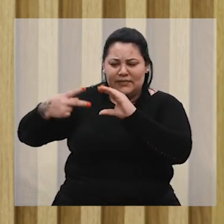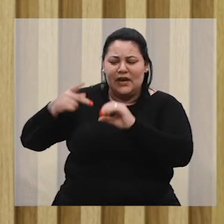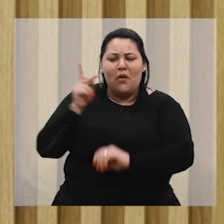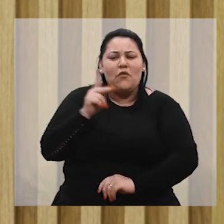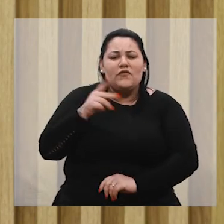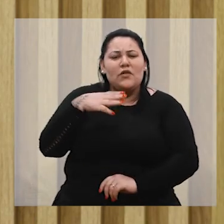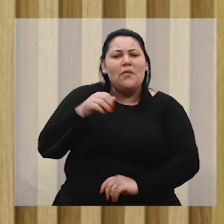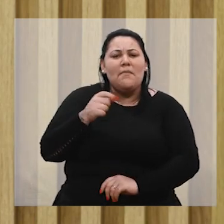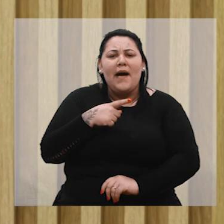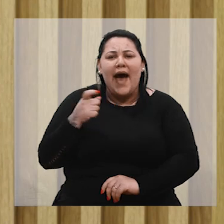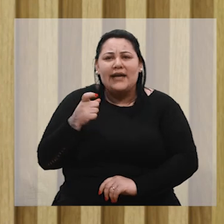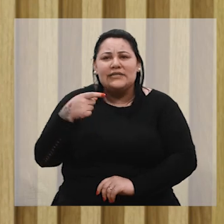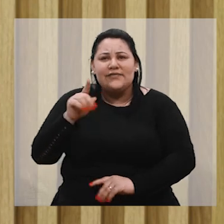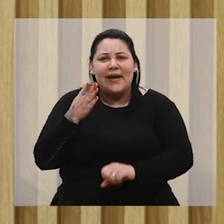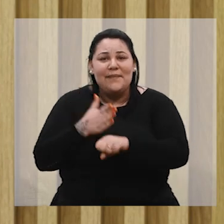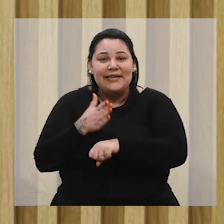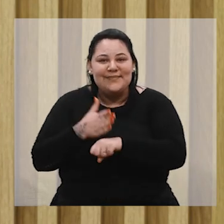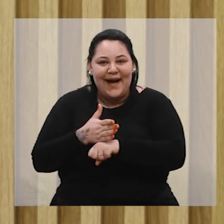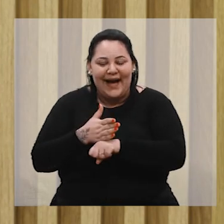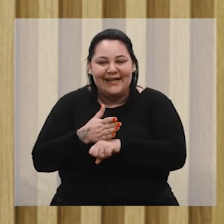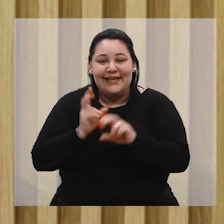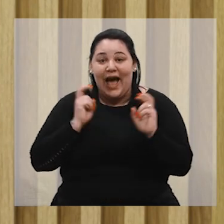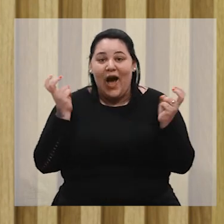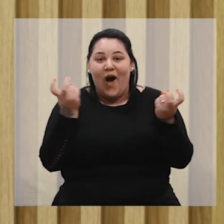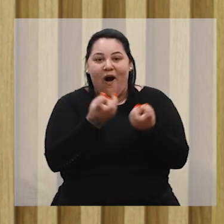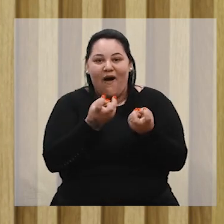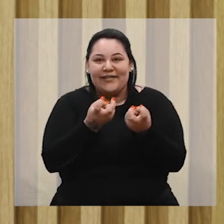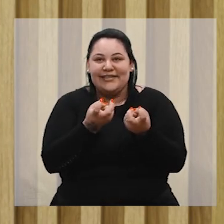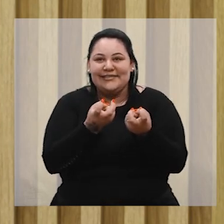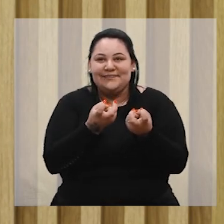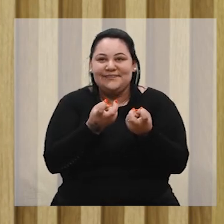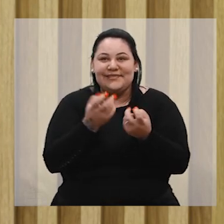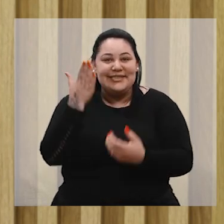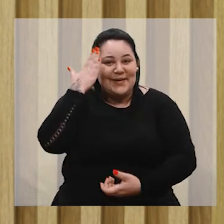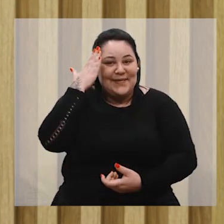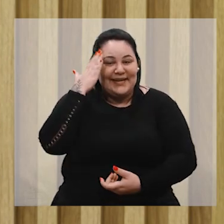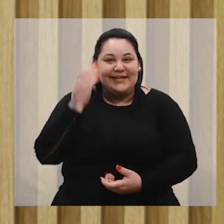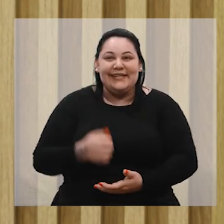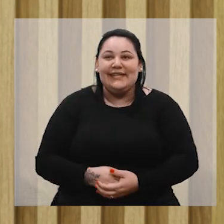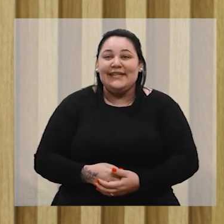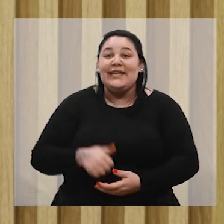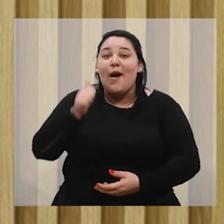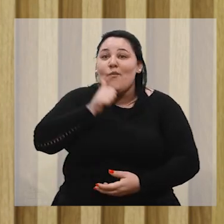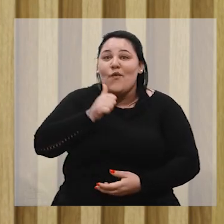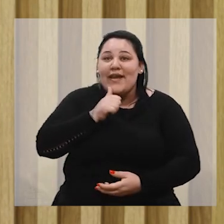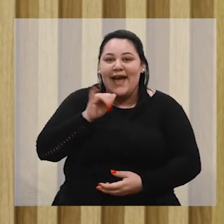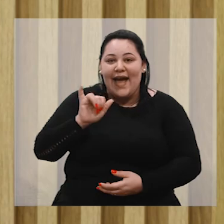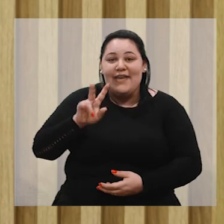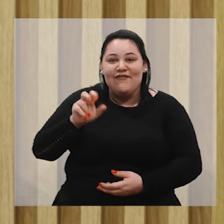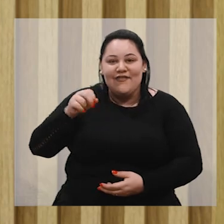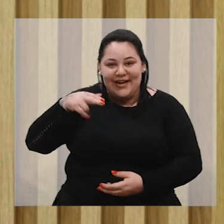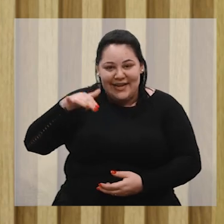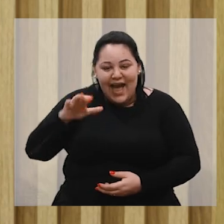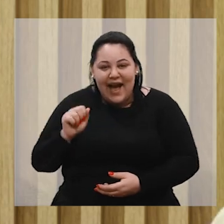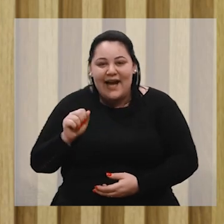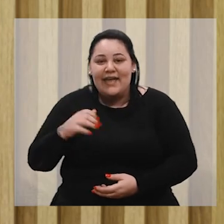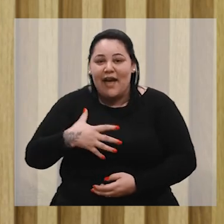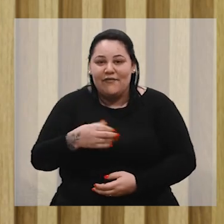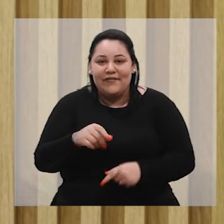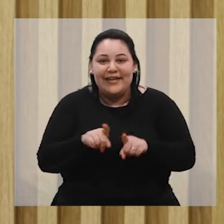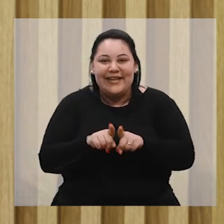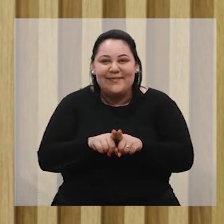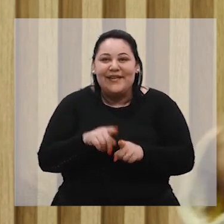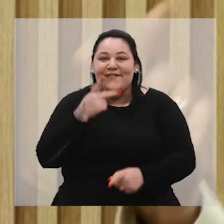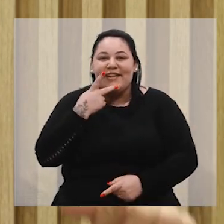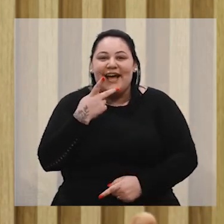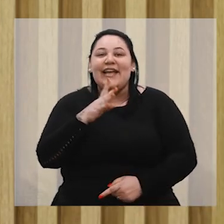da câmara, tem um professor que é o Max Dantas que vai vir para um Roda de Saberes. E a tia Ivanda, que é a dona da banca, e a